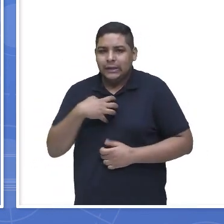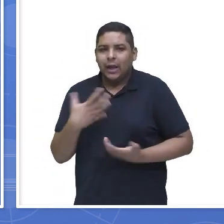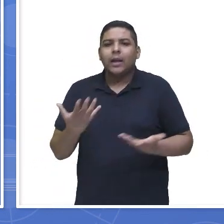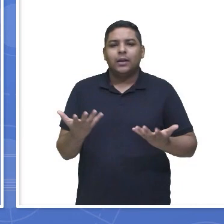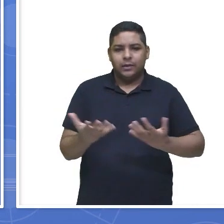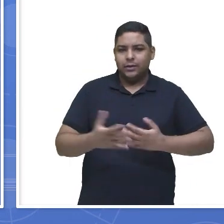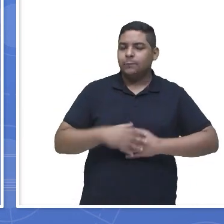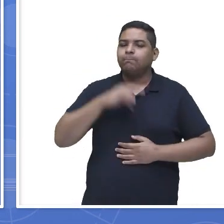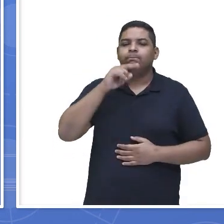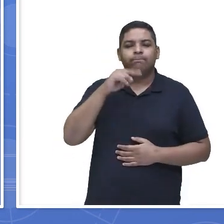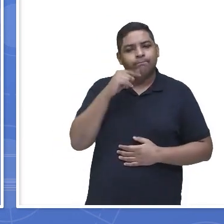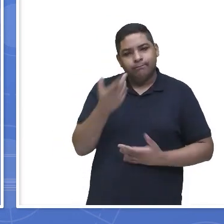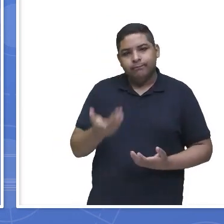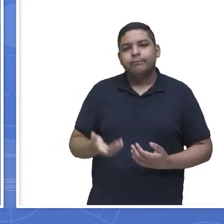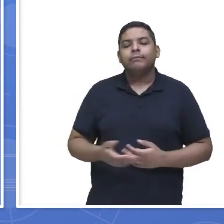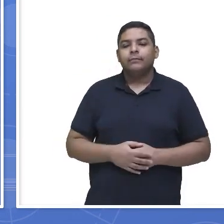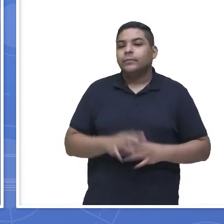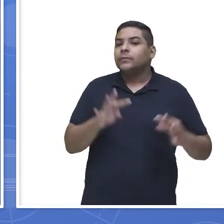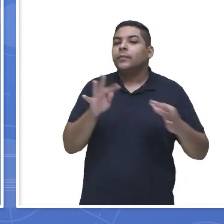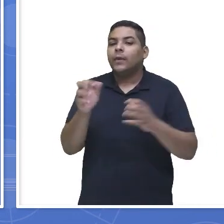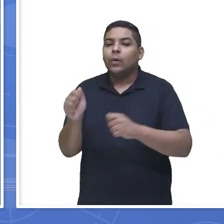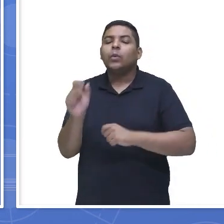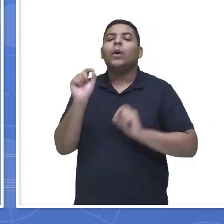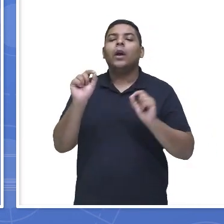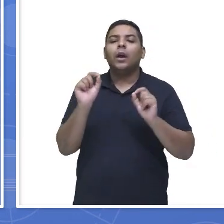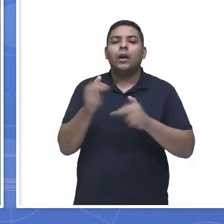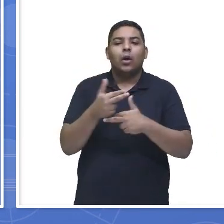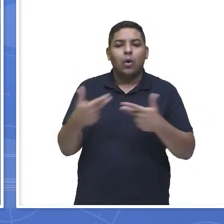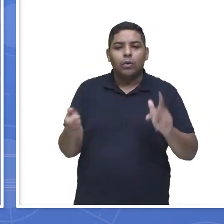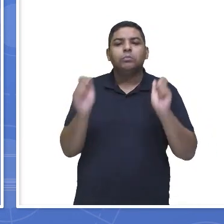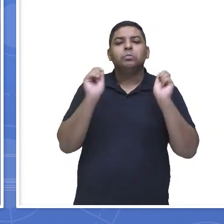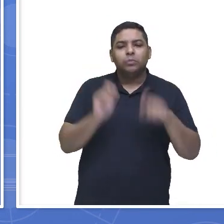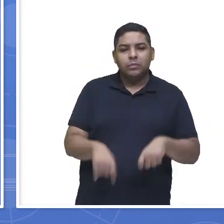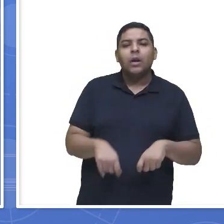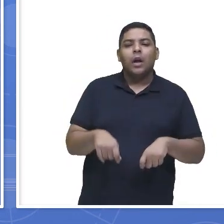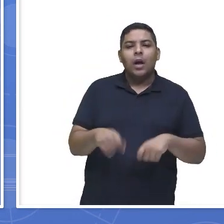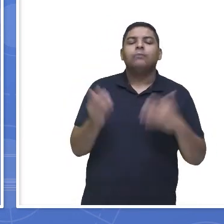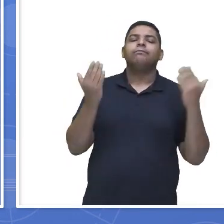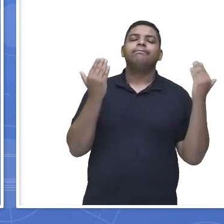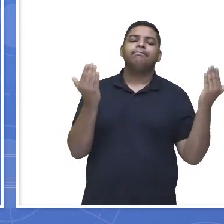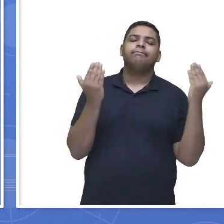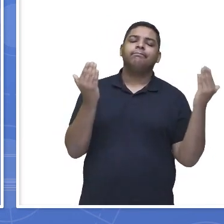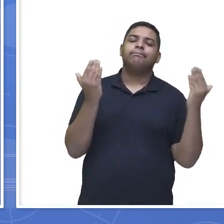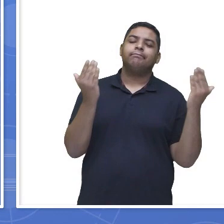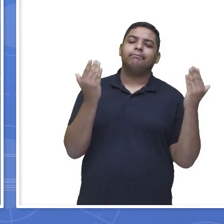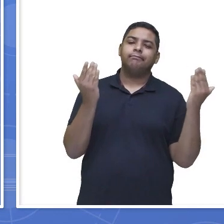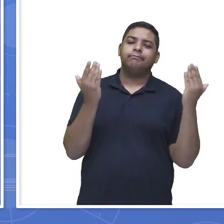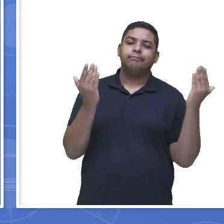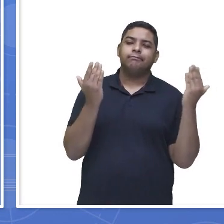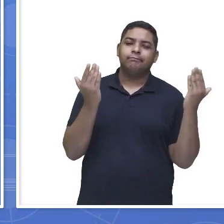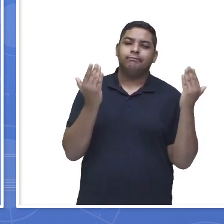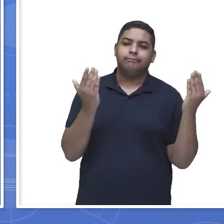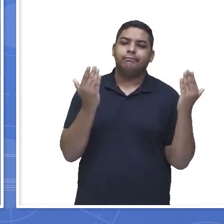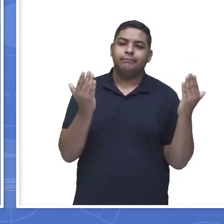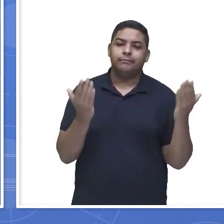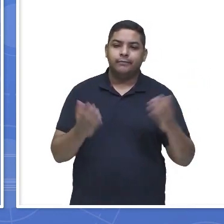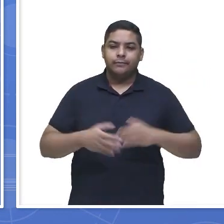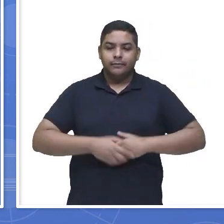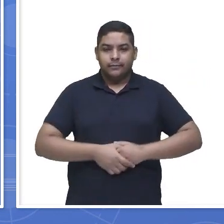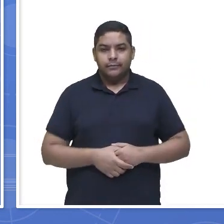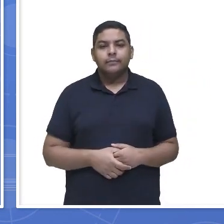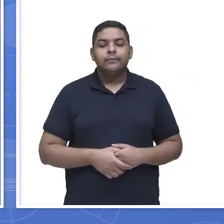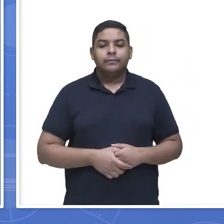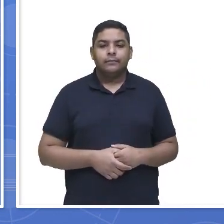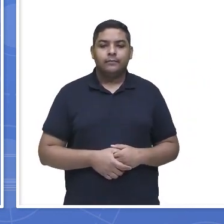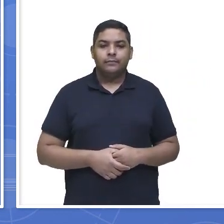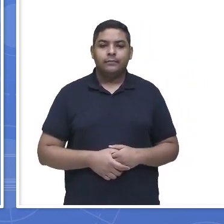né? Então, todas essas coisas podem sim ser desconfiadas. Nós podemos desconfiar. Nós vamos ver